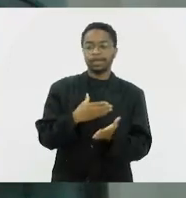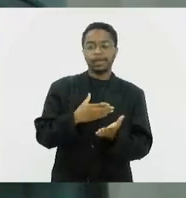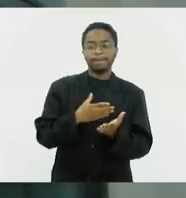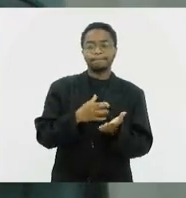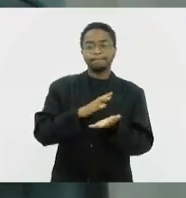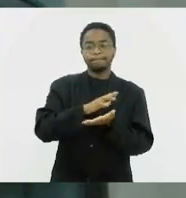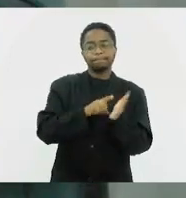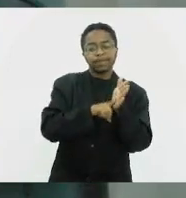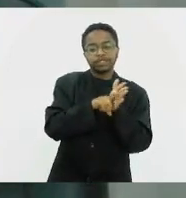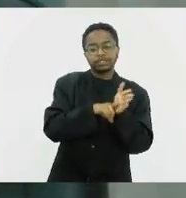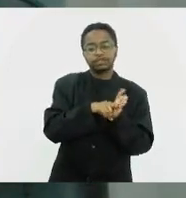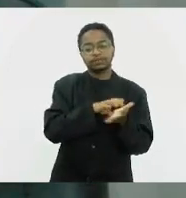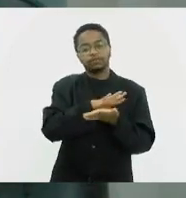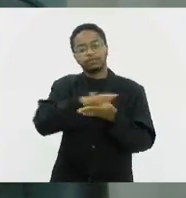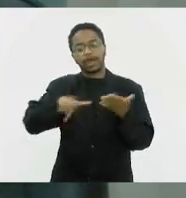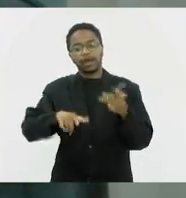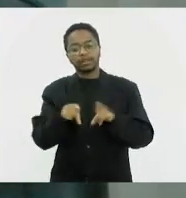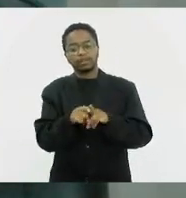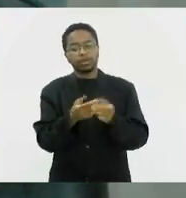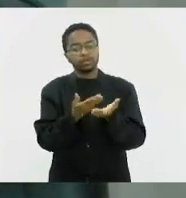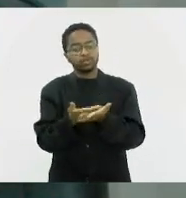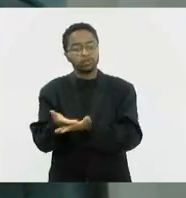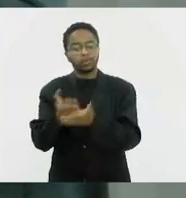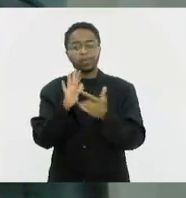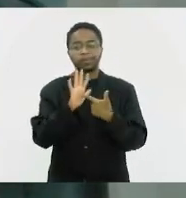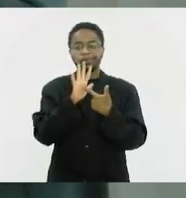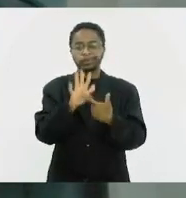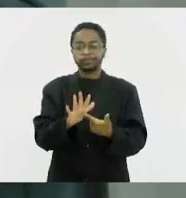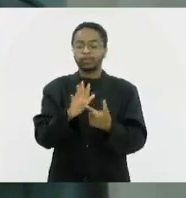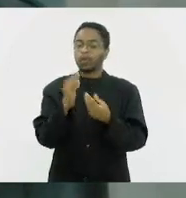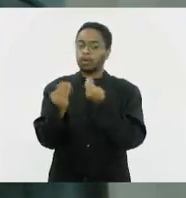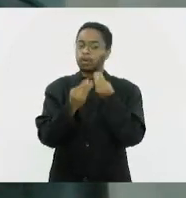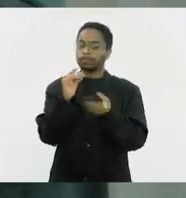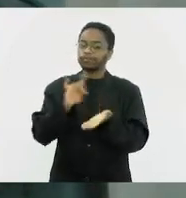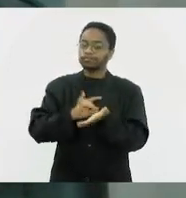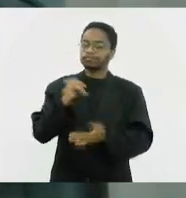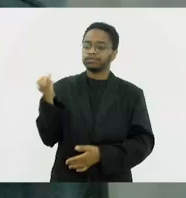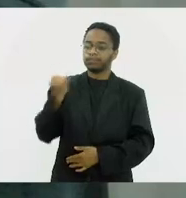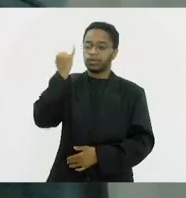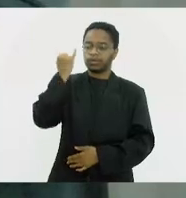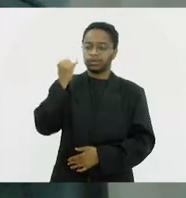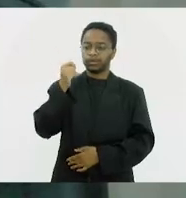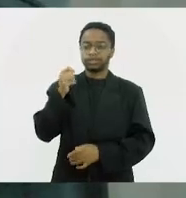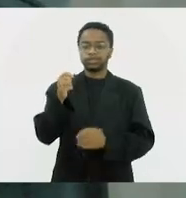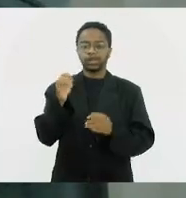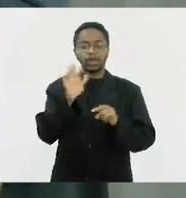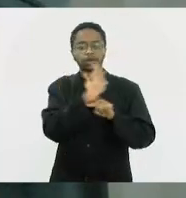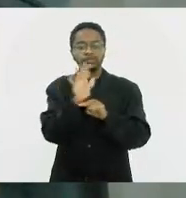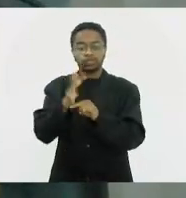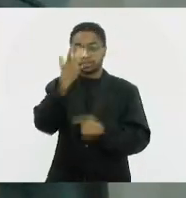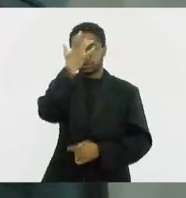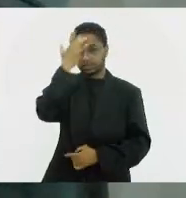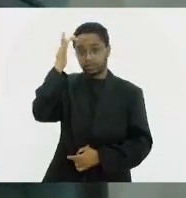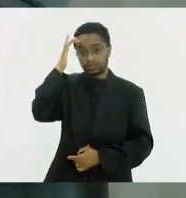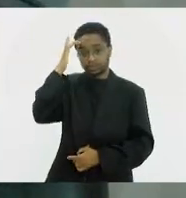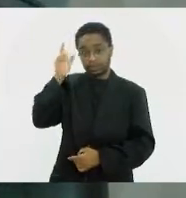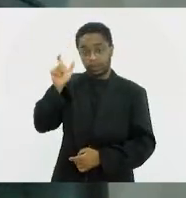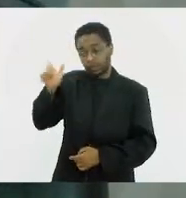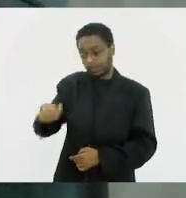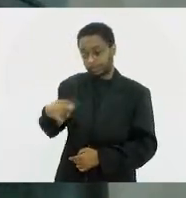pesquisas, vários estudos mostrando como o voluntariado é importante para a saúde mental do